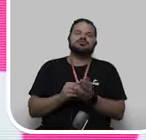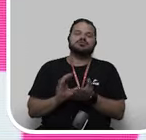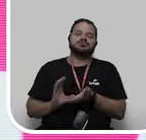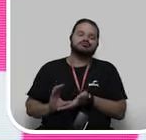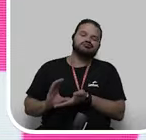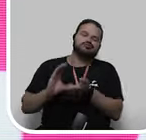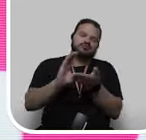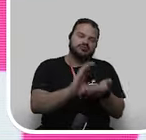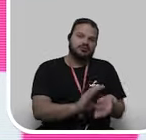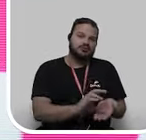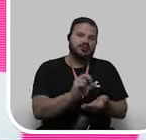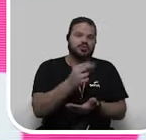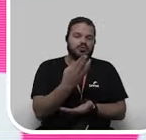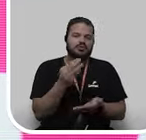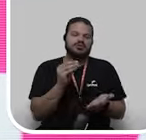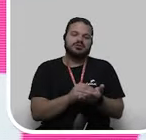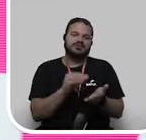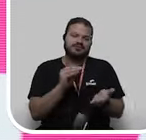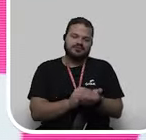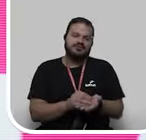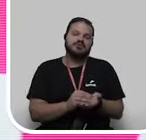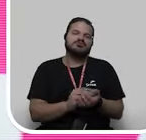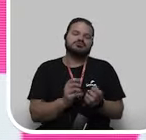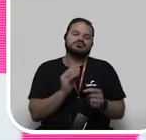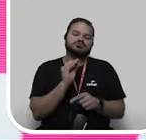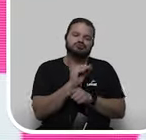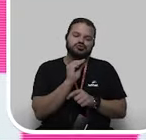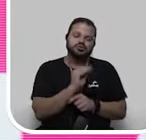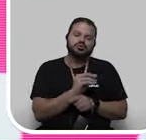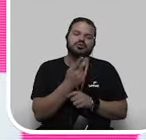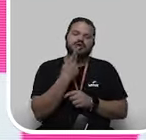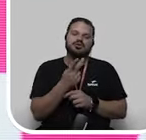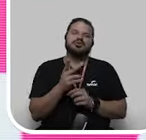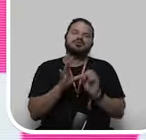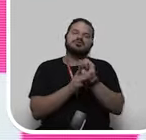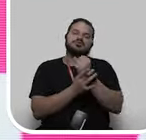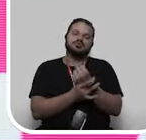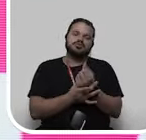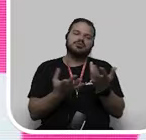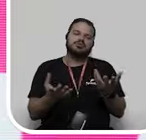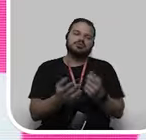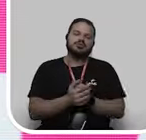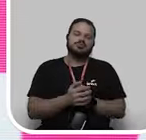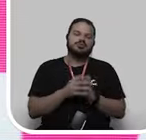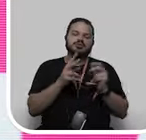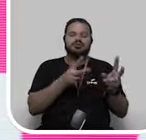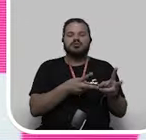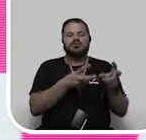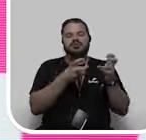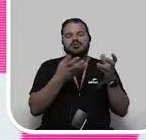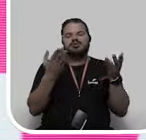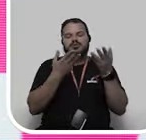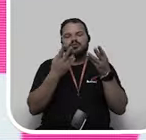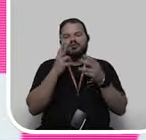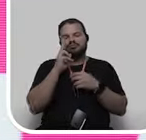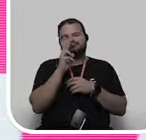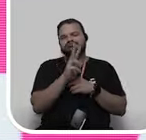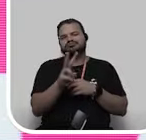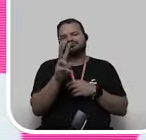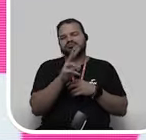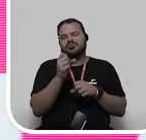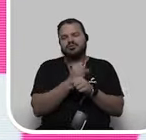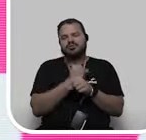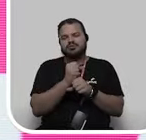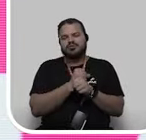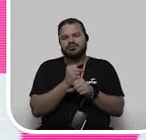da precariedade de algumas empresas em termos de segurança. Então a gente observou nesse último ano agora, como